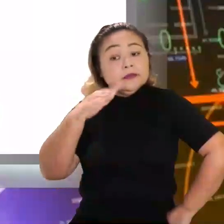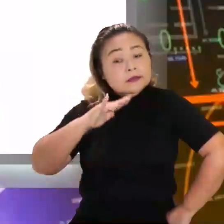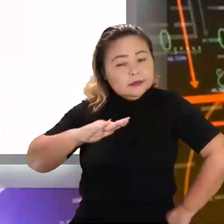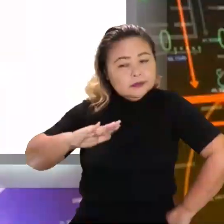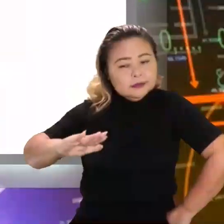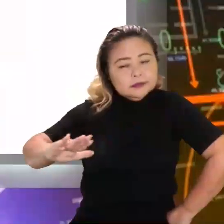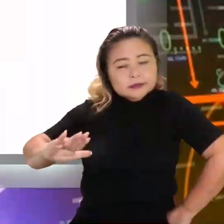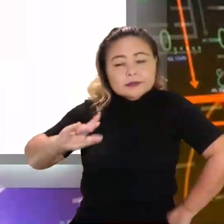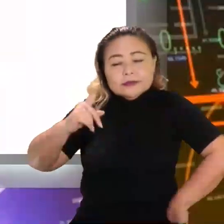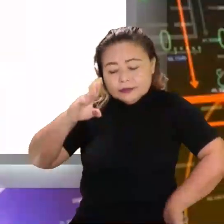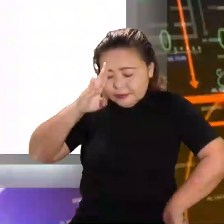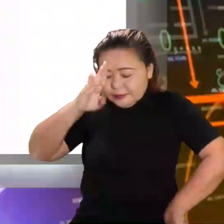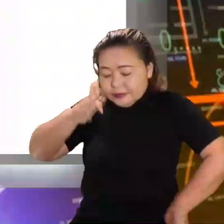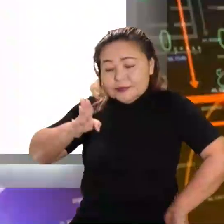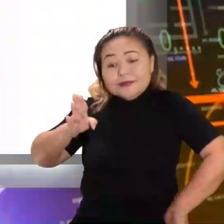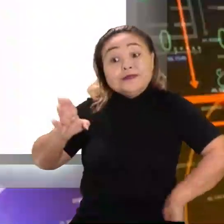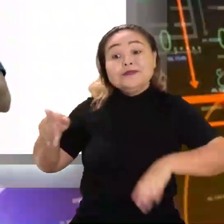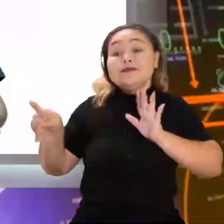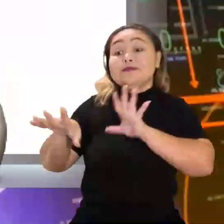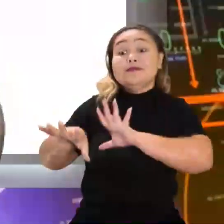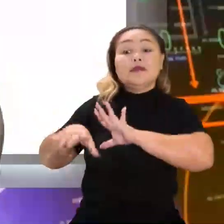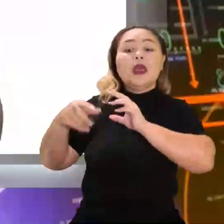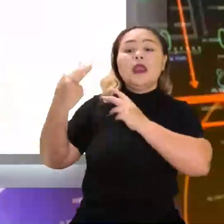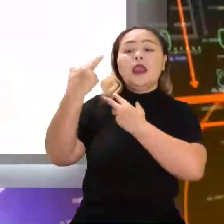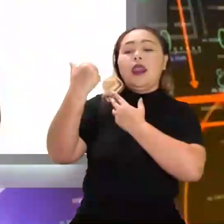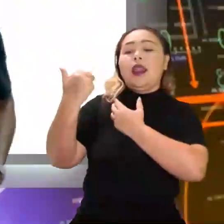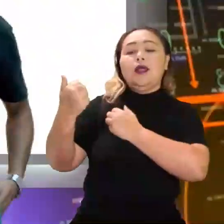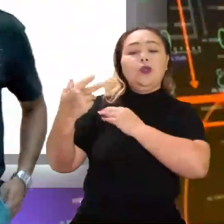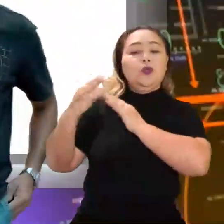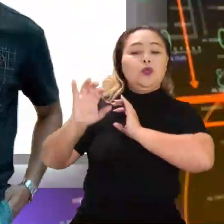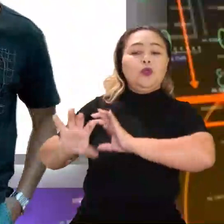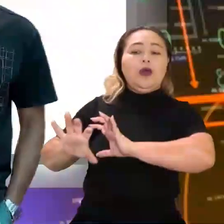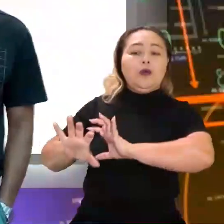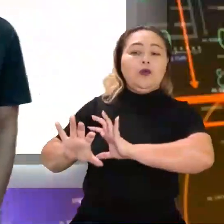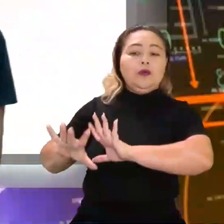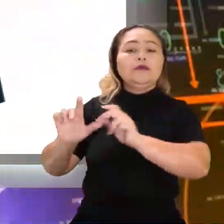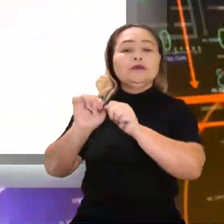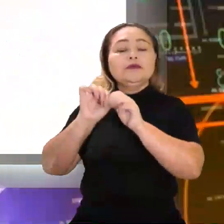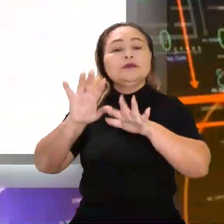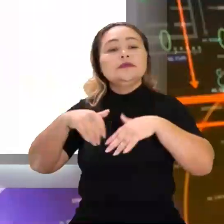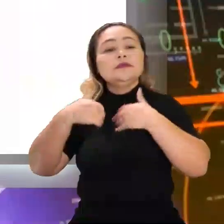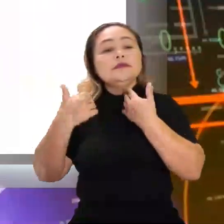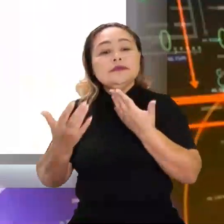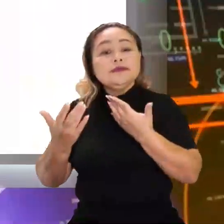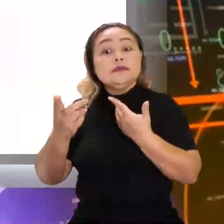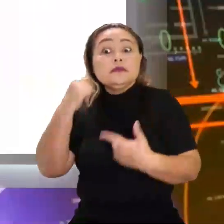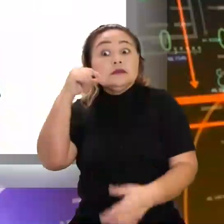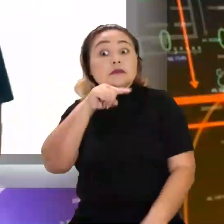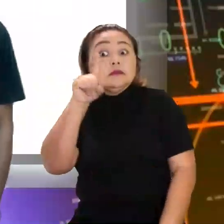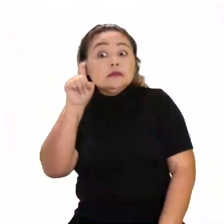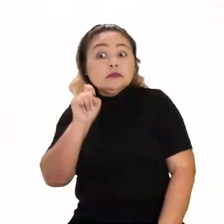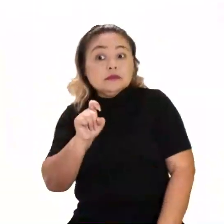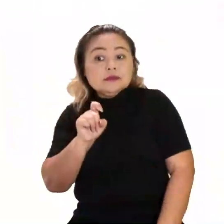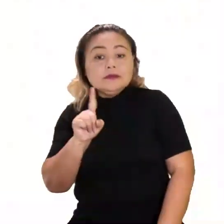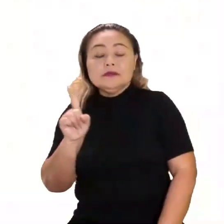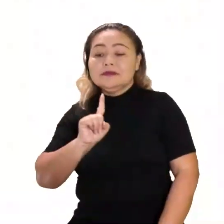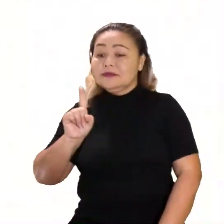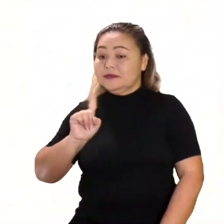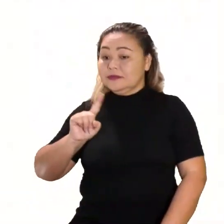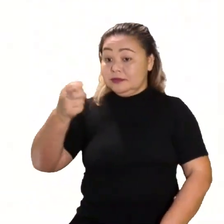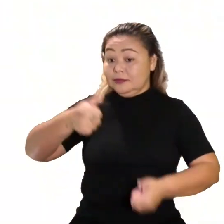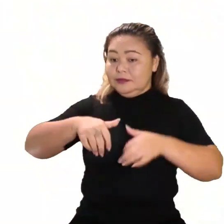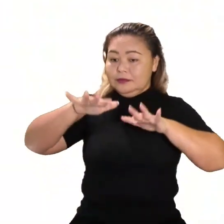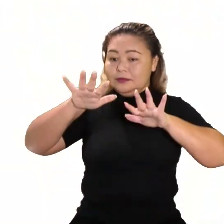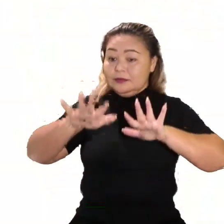crianças, principalmente porque é espontâneo, né? Espontâneo. É natural. Então, a gente vai ficar com essa dúvida? Claro que não, né? Estamos